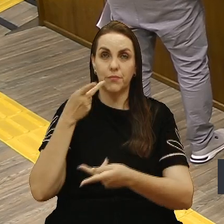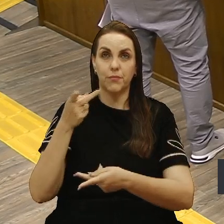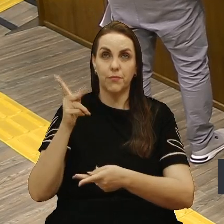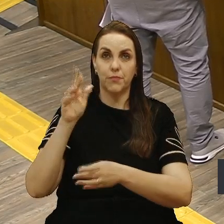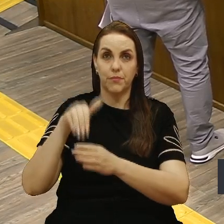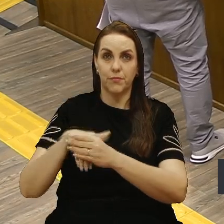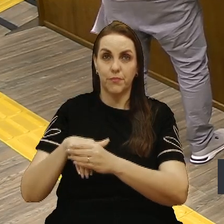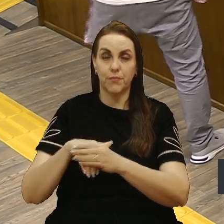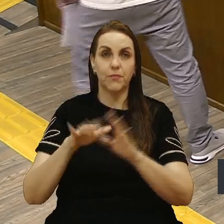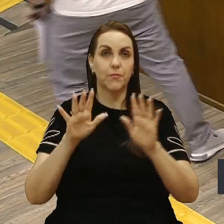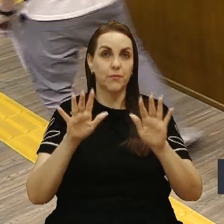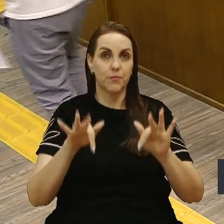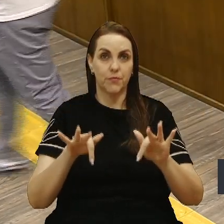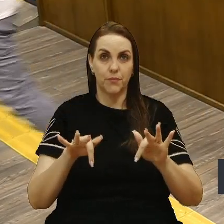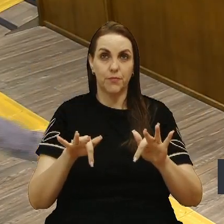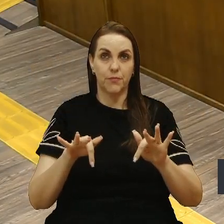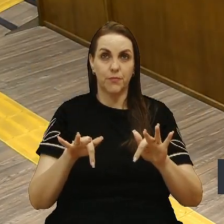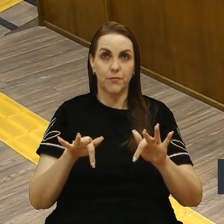Encerrada.